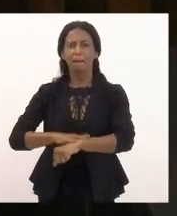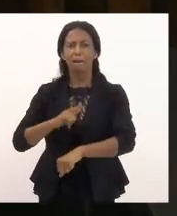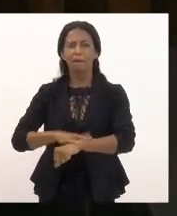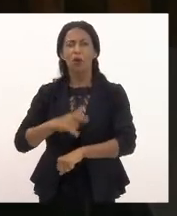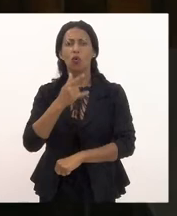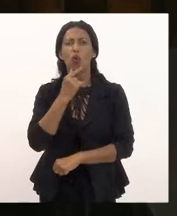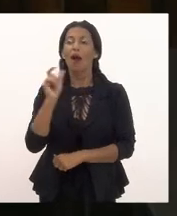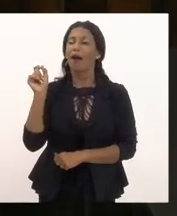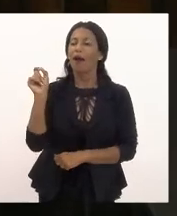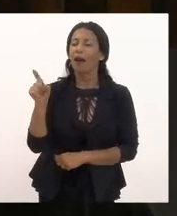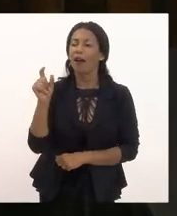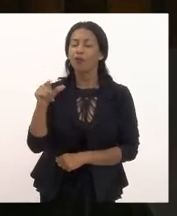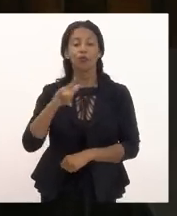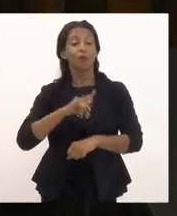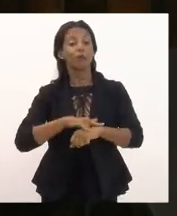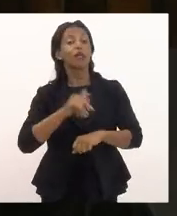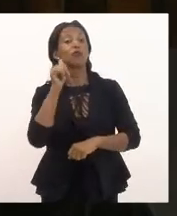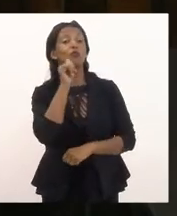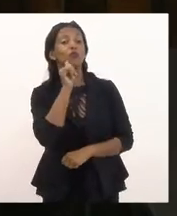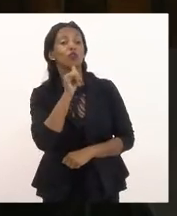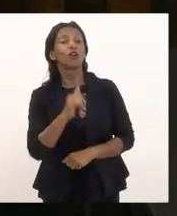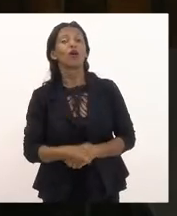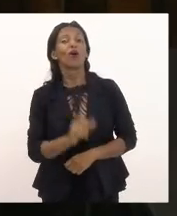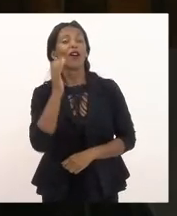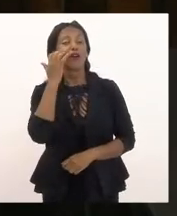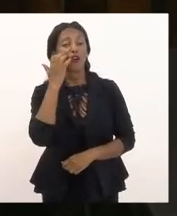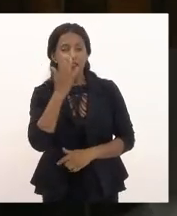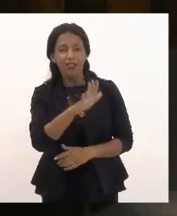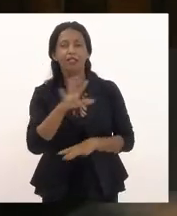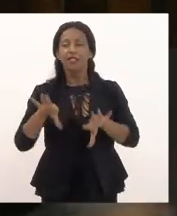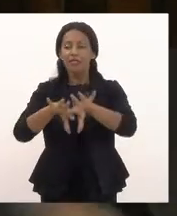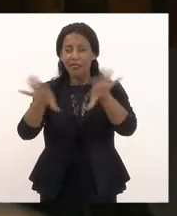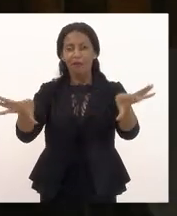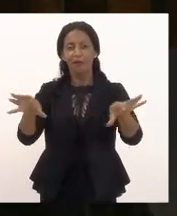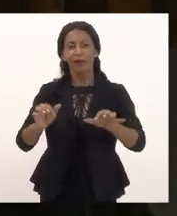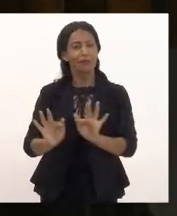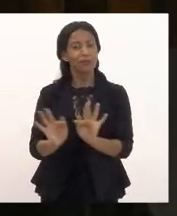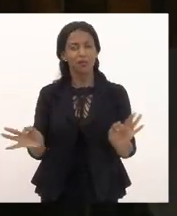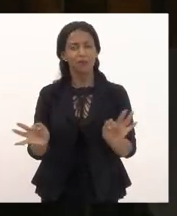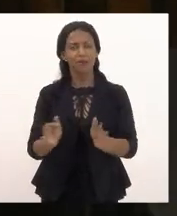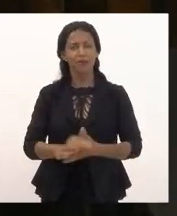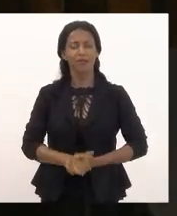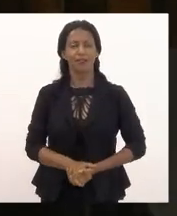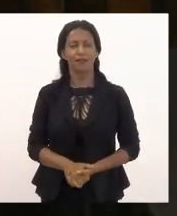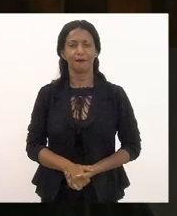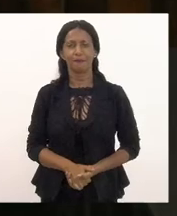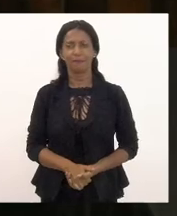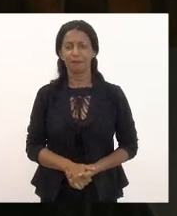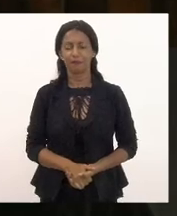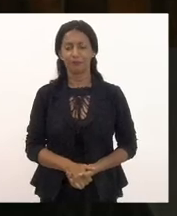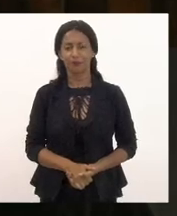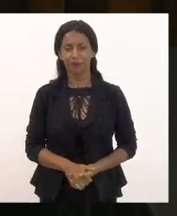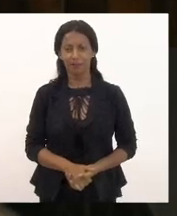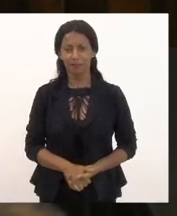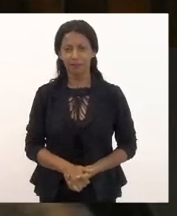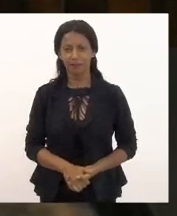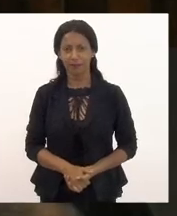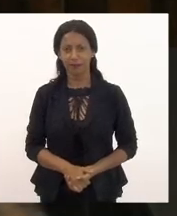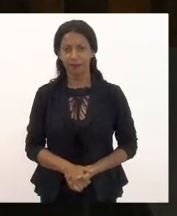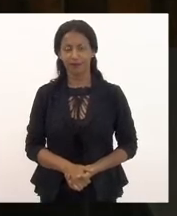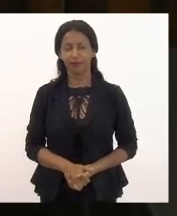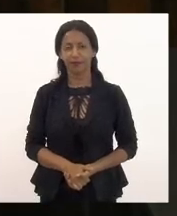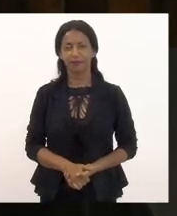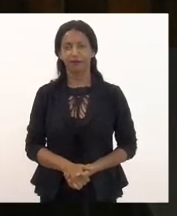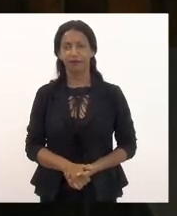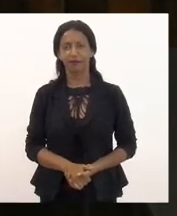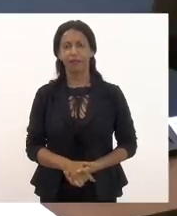é azulzinho. Banheiro de mulher é rosinha. Simples assim. Uma parte, Alexandre. Pois não. É,